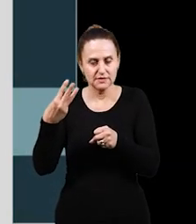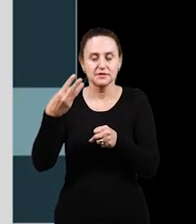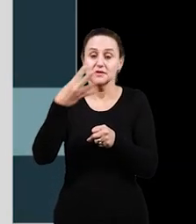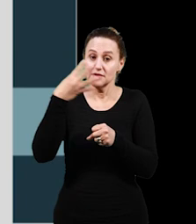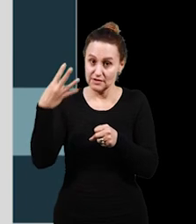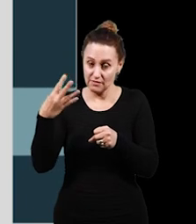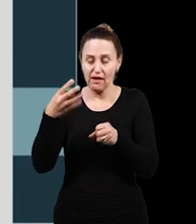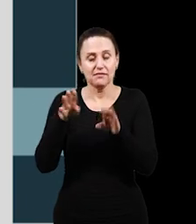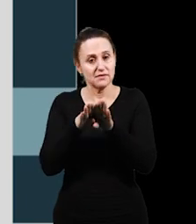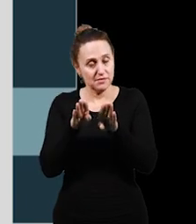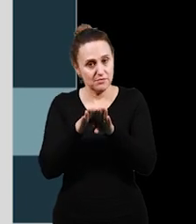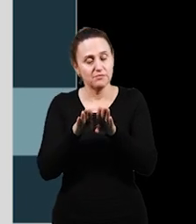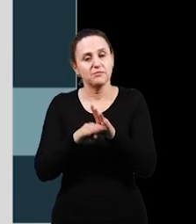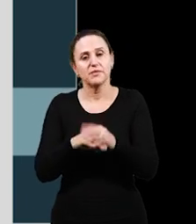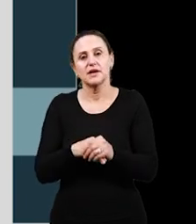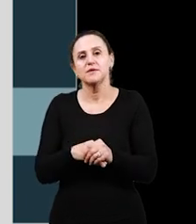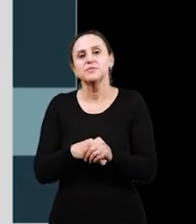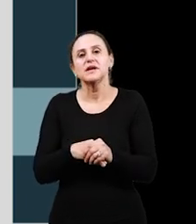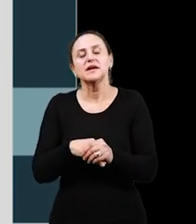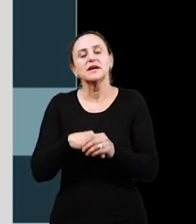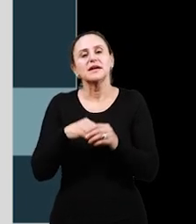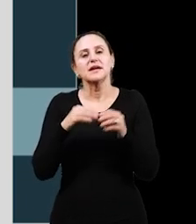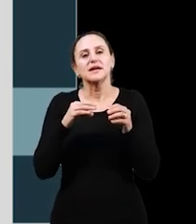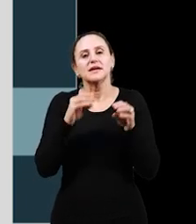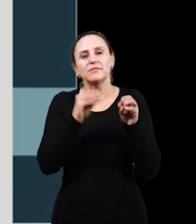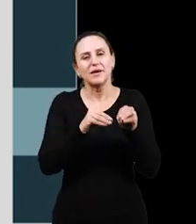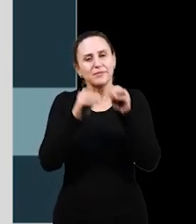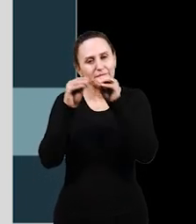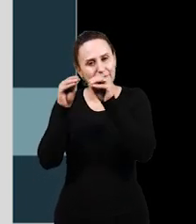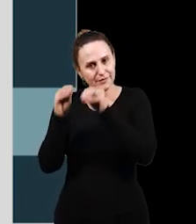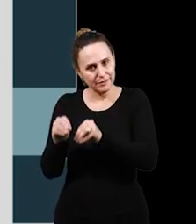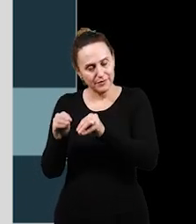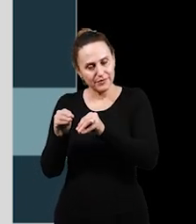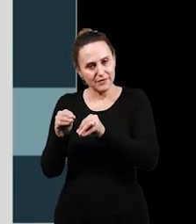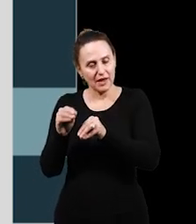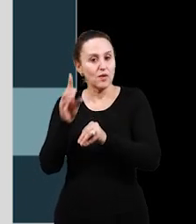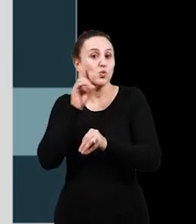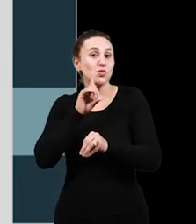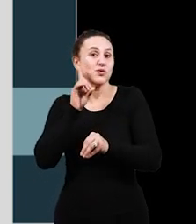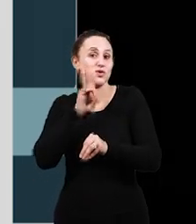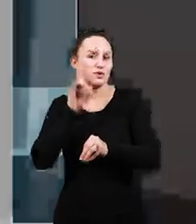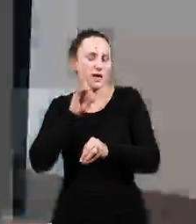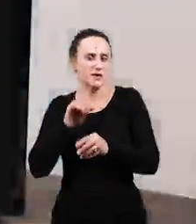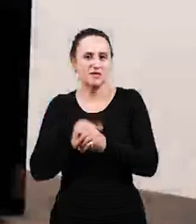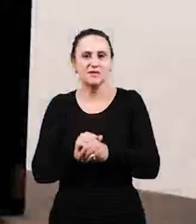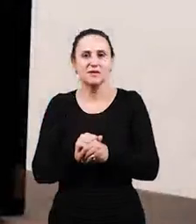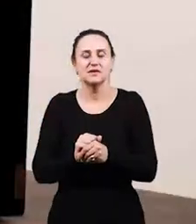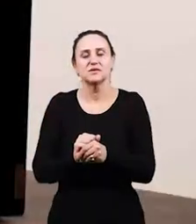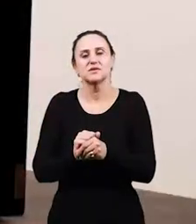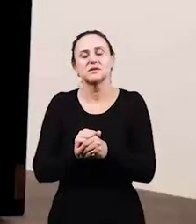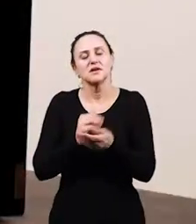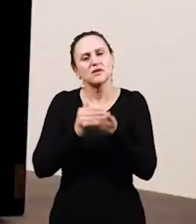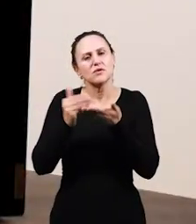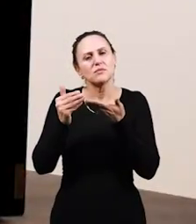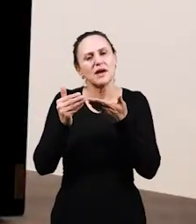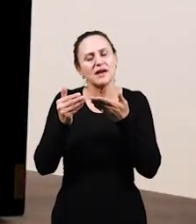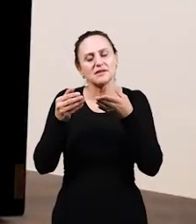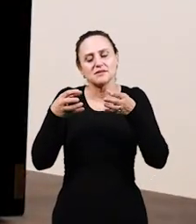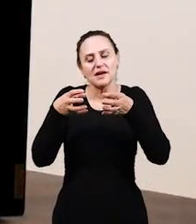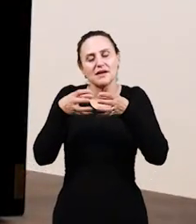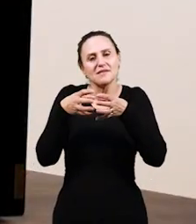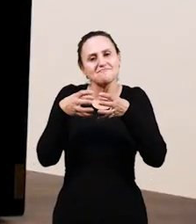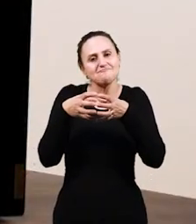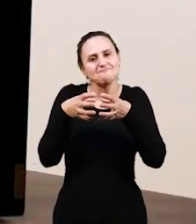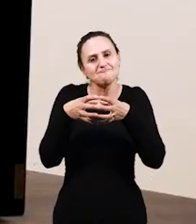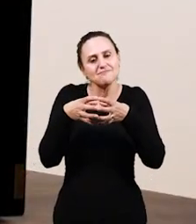fundação Rockefeller Esse parte para os Estados Unidos e passa a participar do Círculo linguístico de Nova York o que que eram